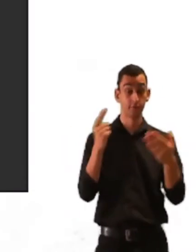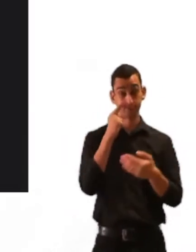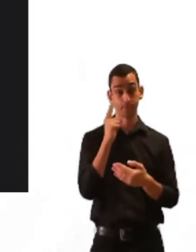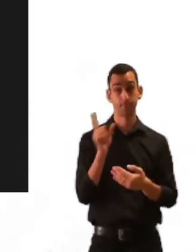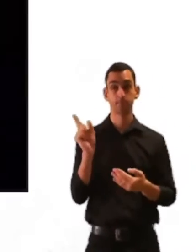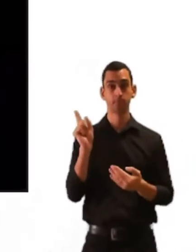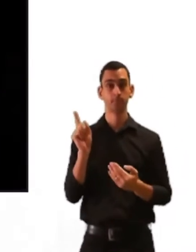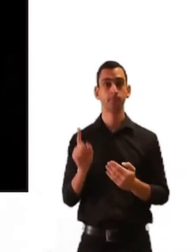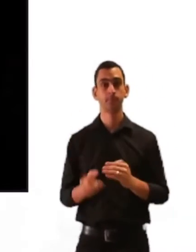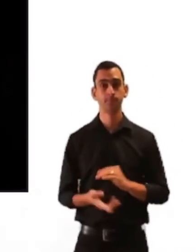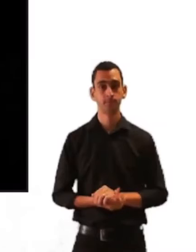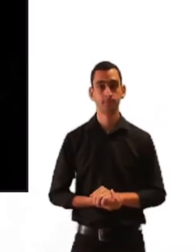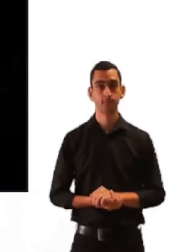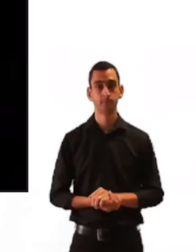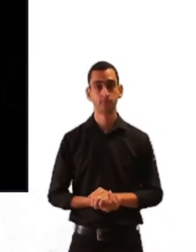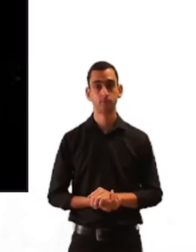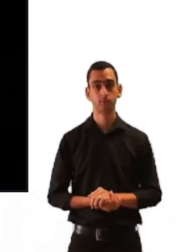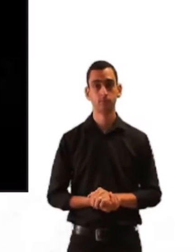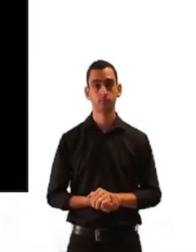observarem.